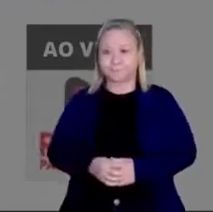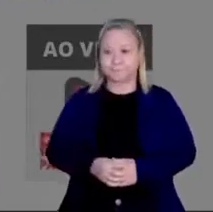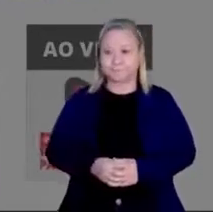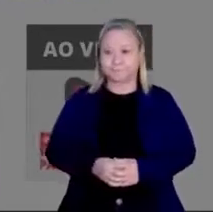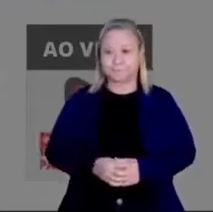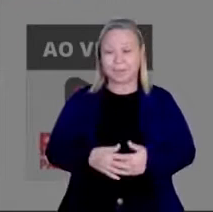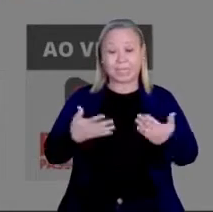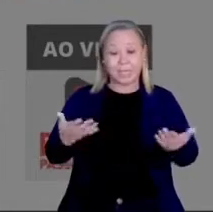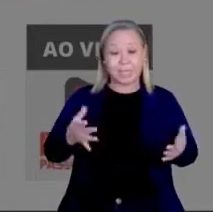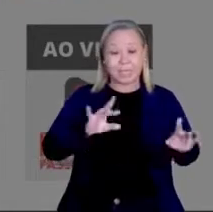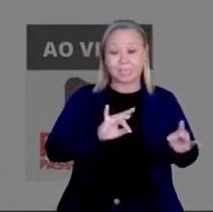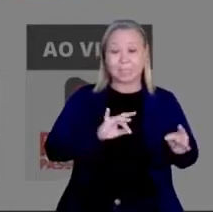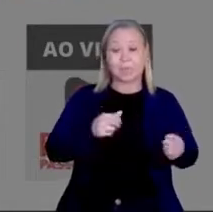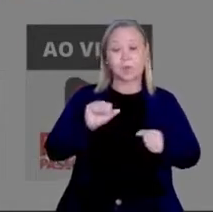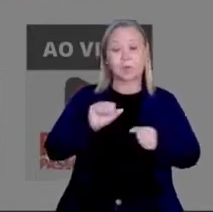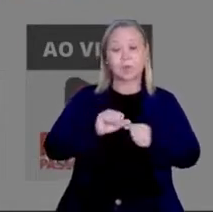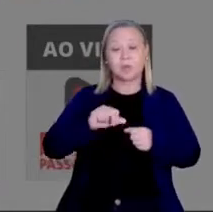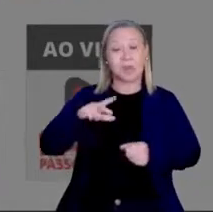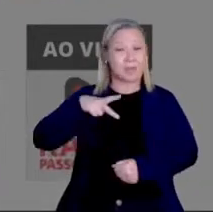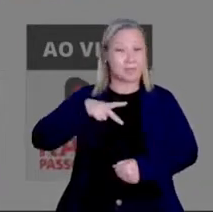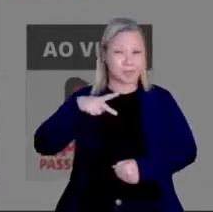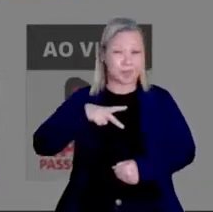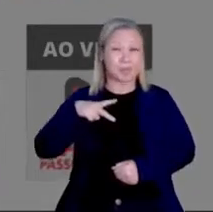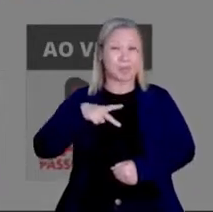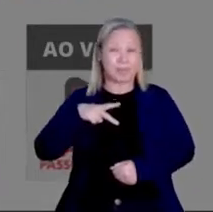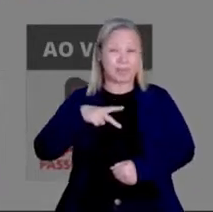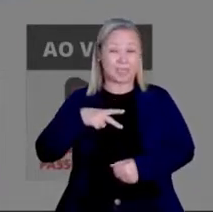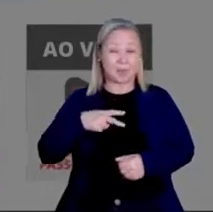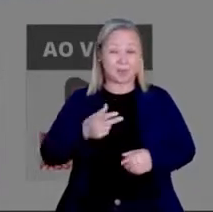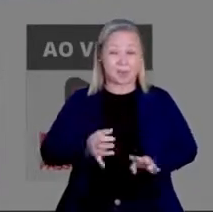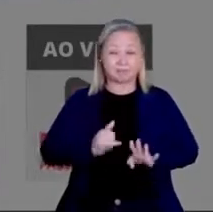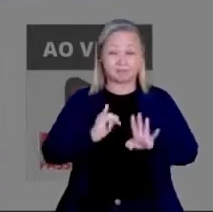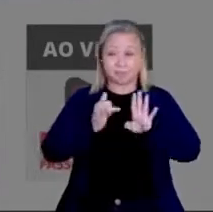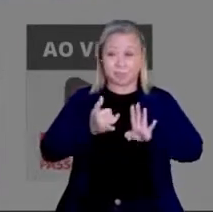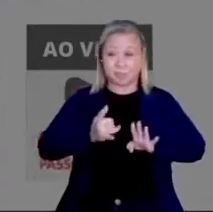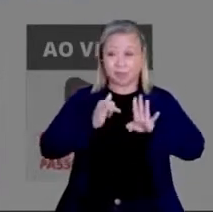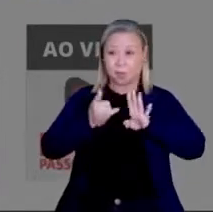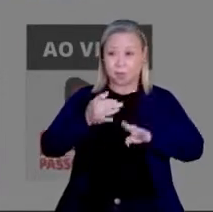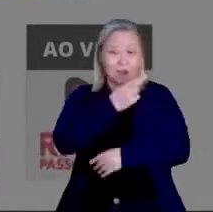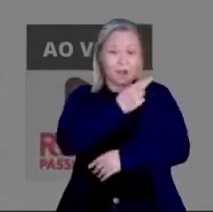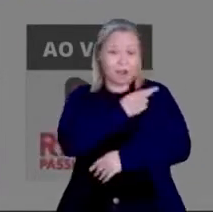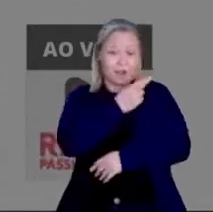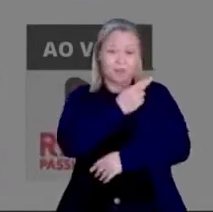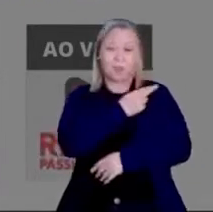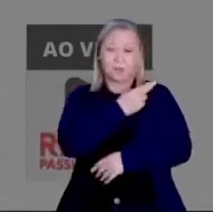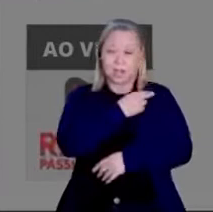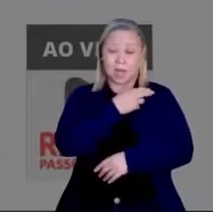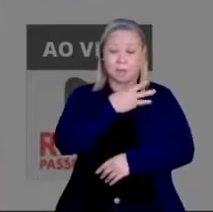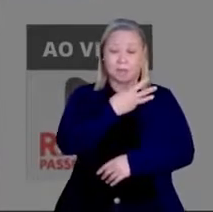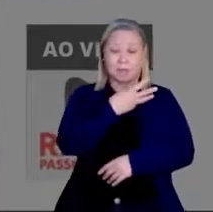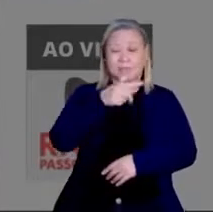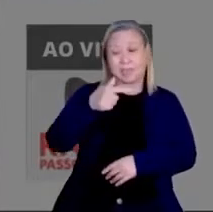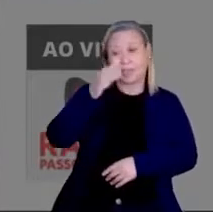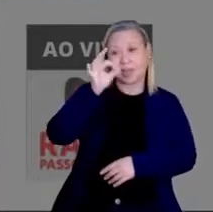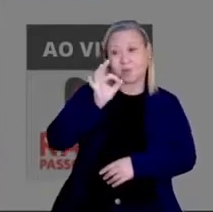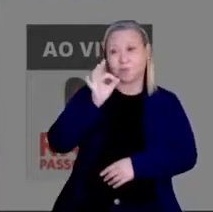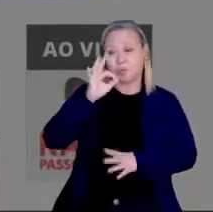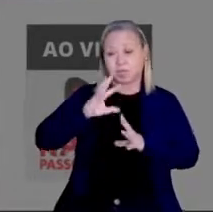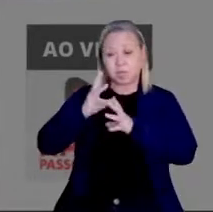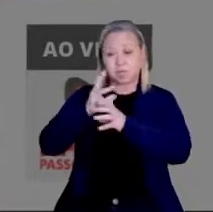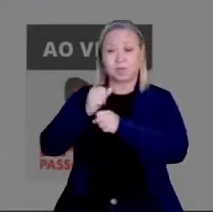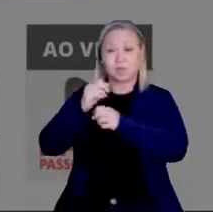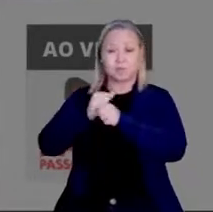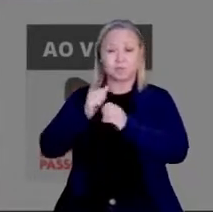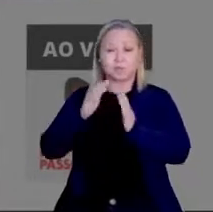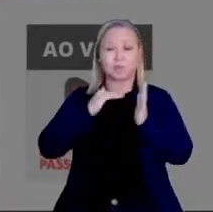Delfinópolis. Agora, Lula, essa privatização ela preocupa bastante os funcionários e pessoas que dependem diretamente ou indiretamente